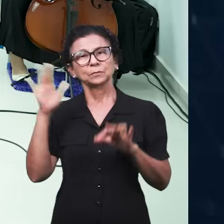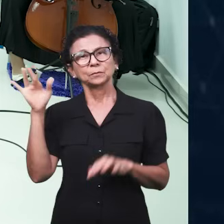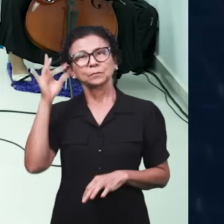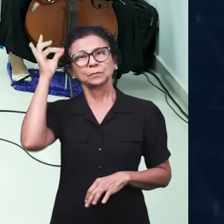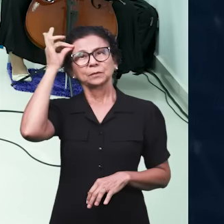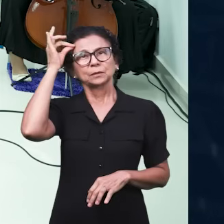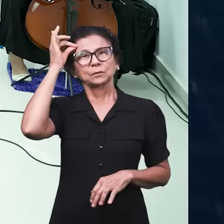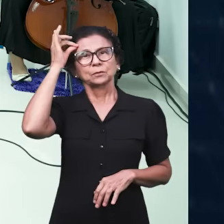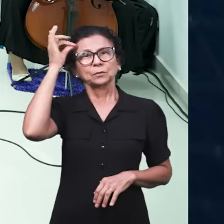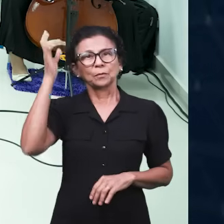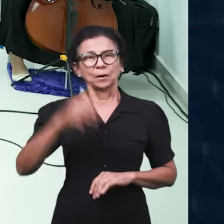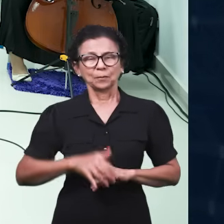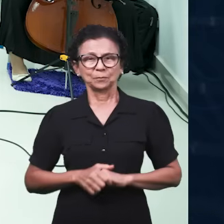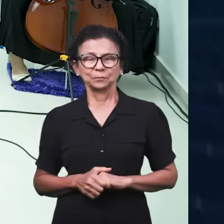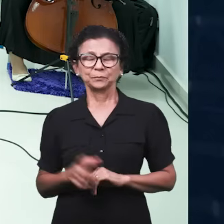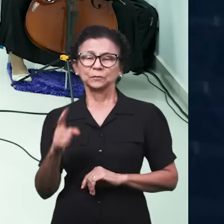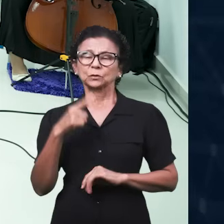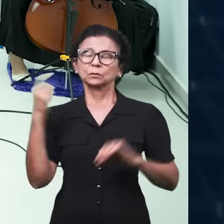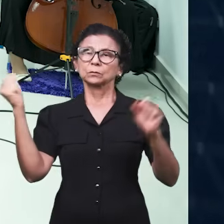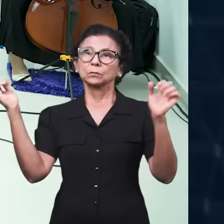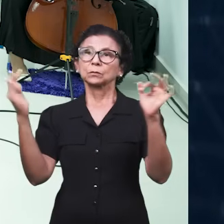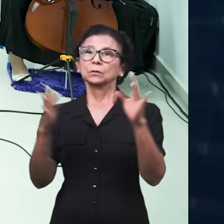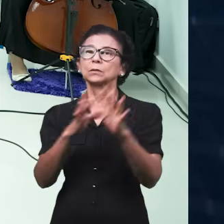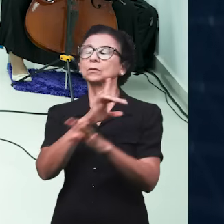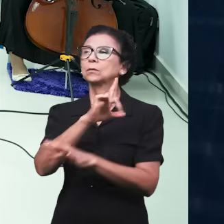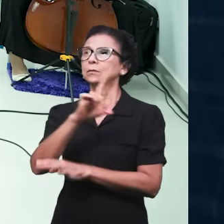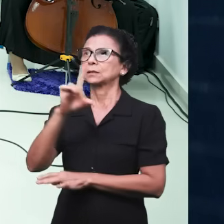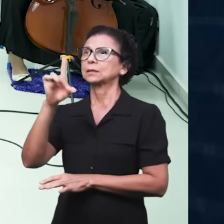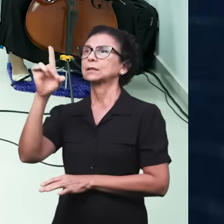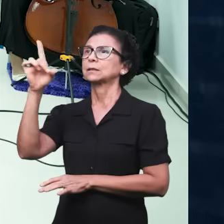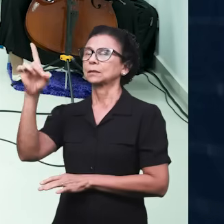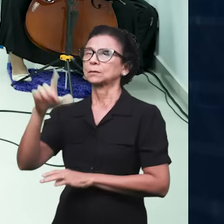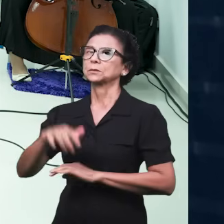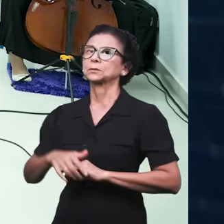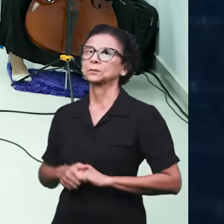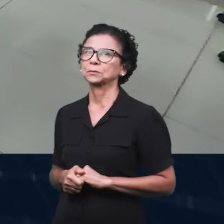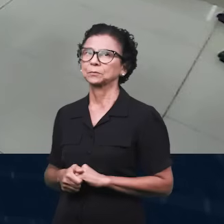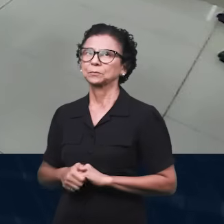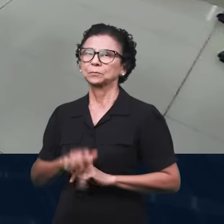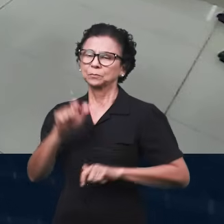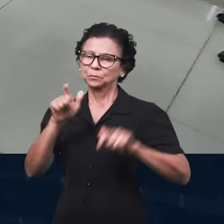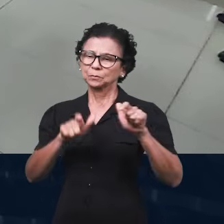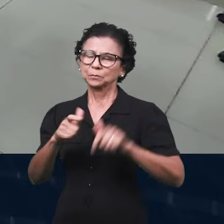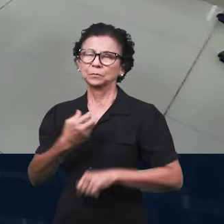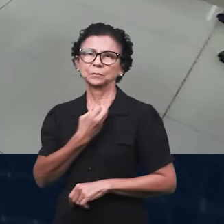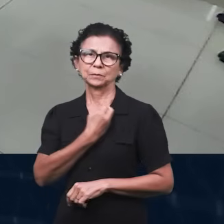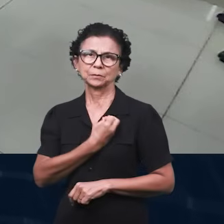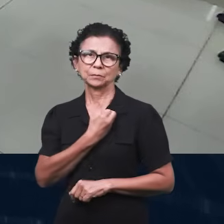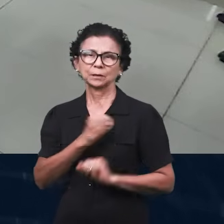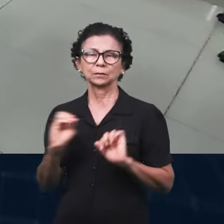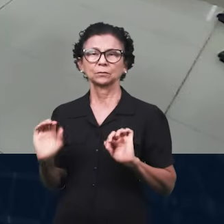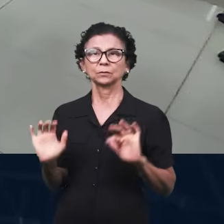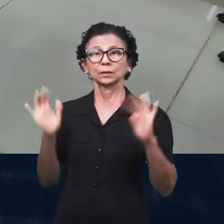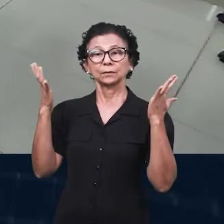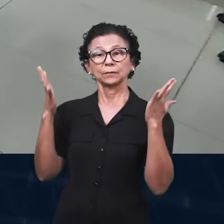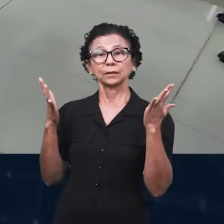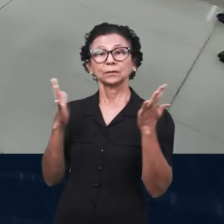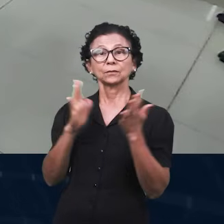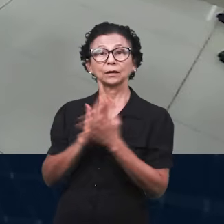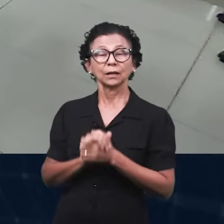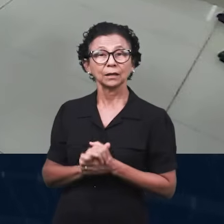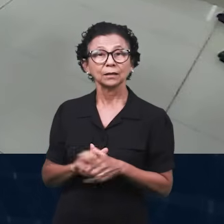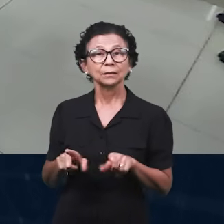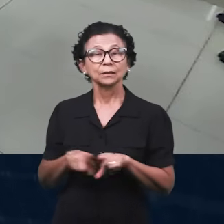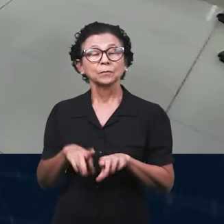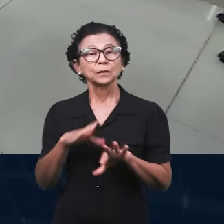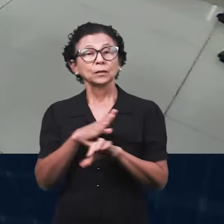recebida e glorificou o Senhor pelas bênçãos vividas durante o evento. No Paraguai aconteceu uma vigília